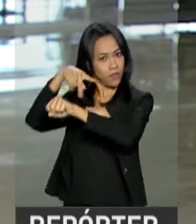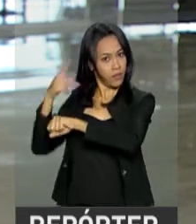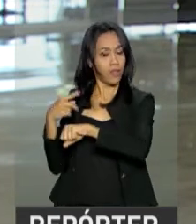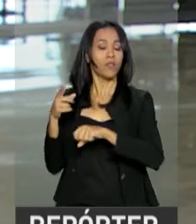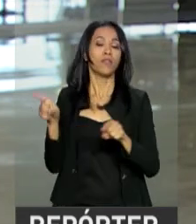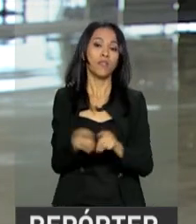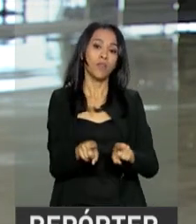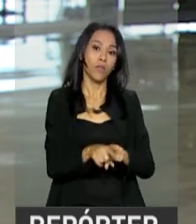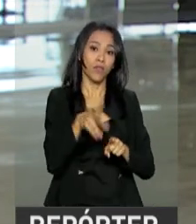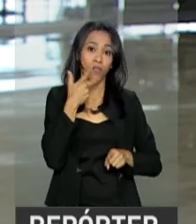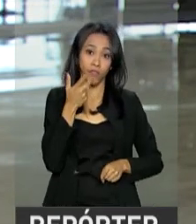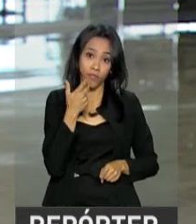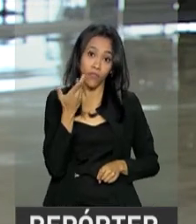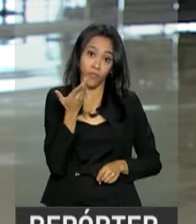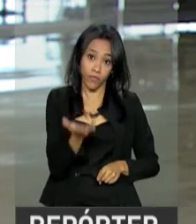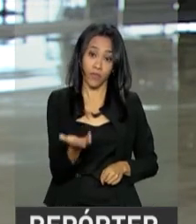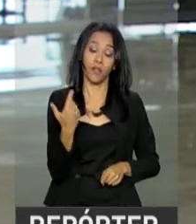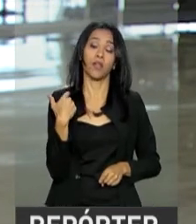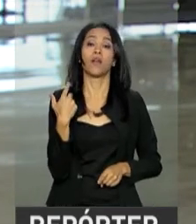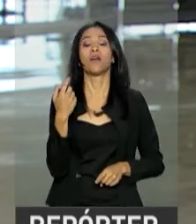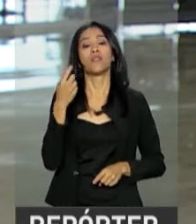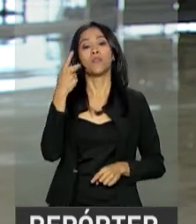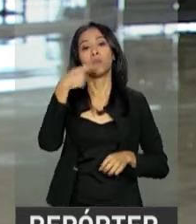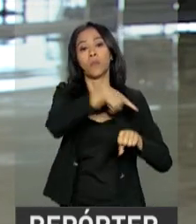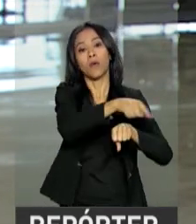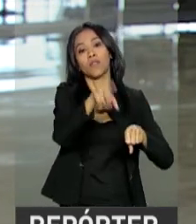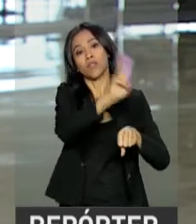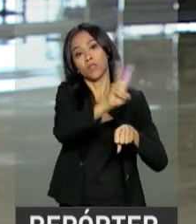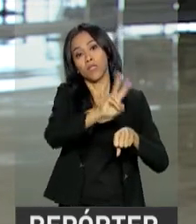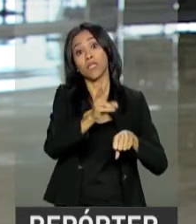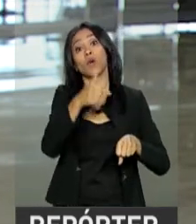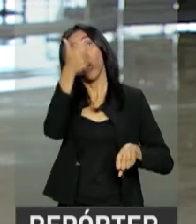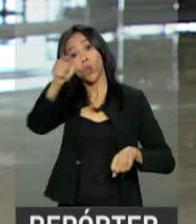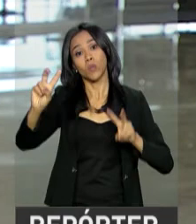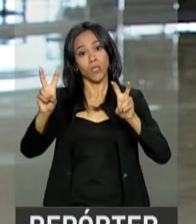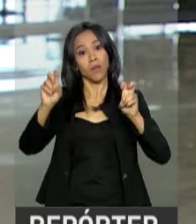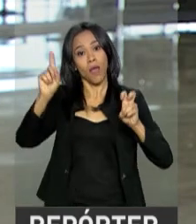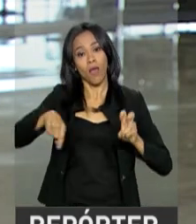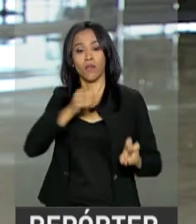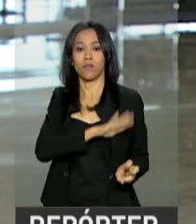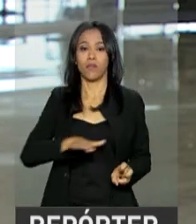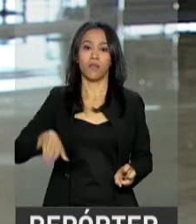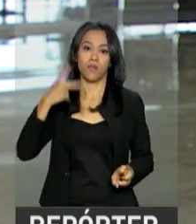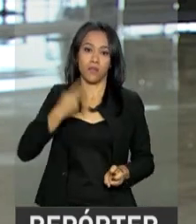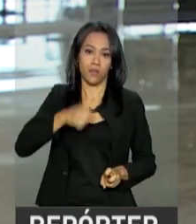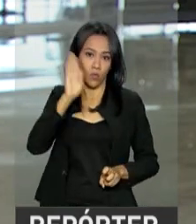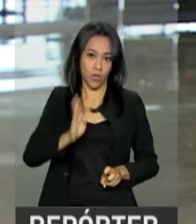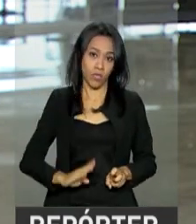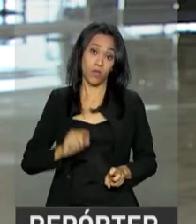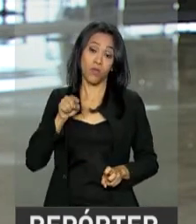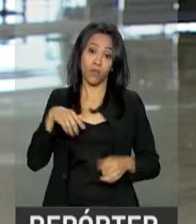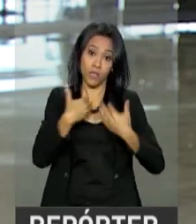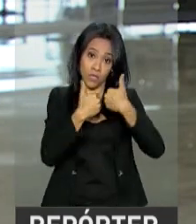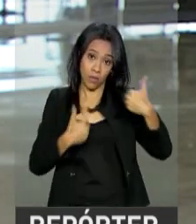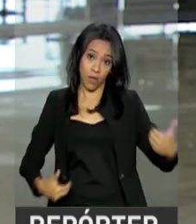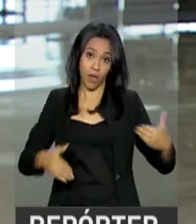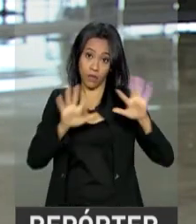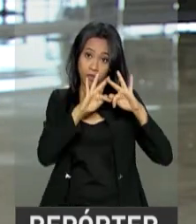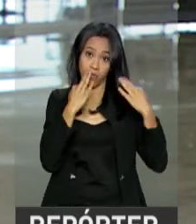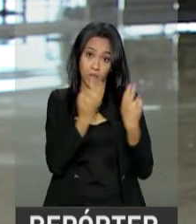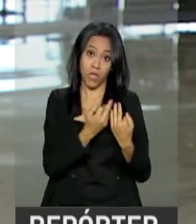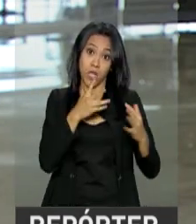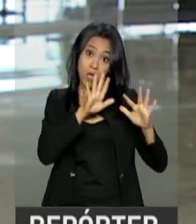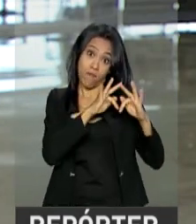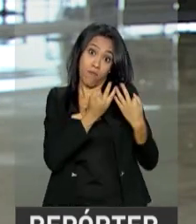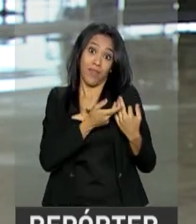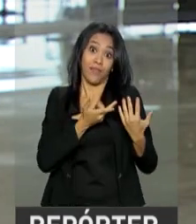e também tratar do caso das crianças brasileiras que estão nos estados unidos essas crianças elas são separados dos pais os pais tentaram entrar ilegalmente